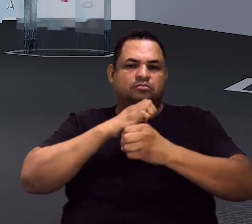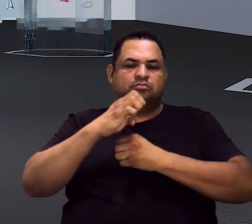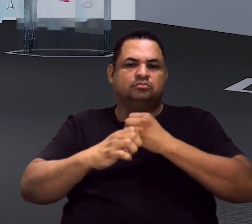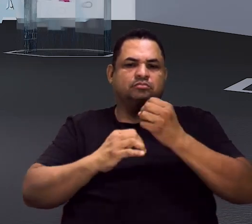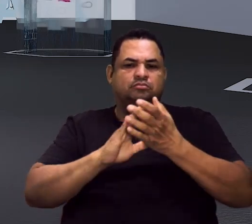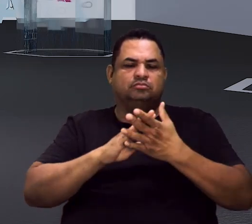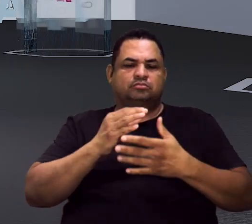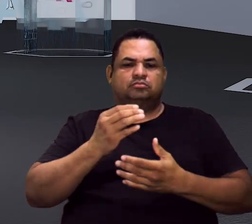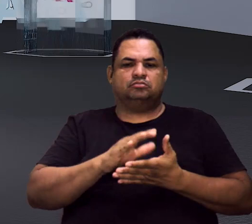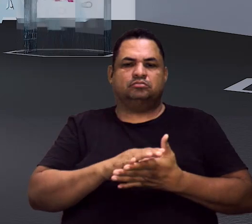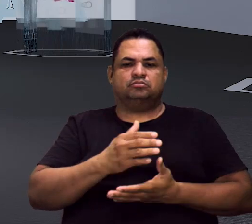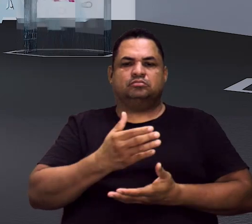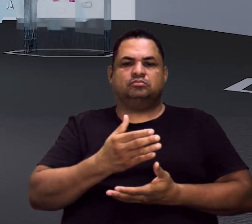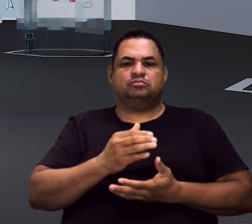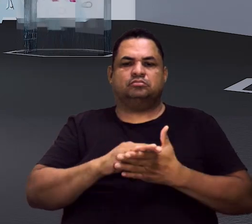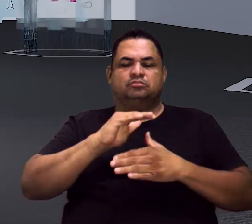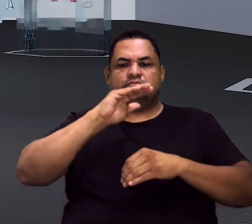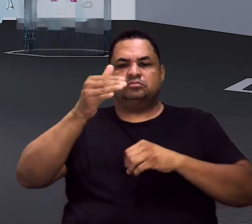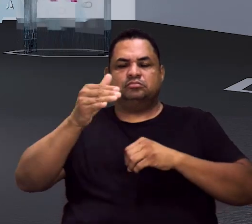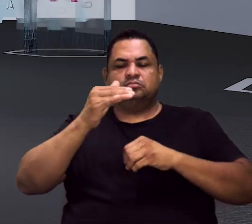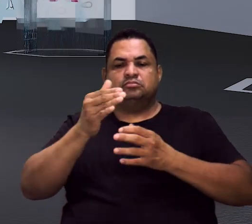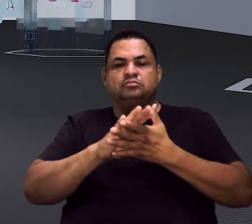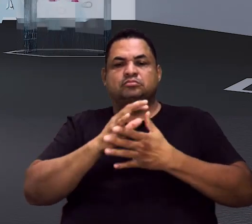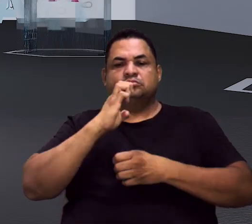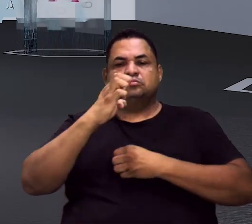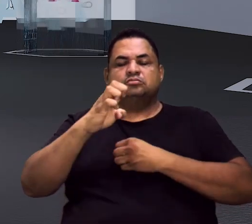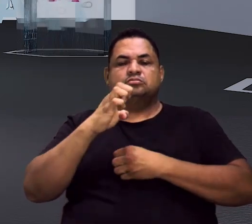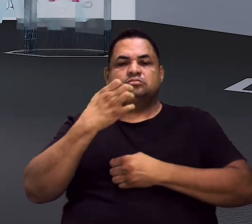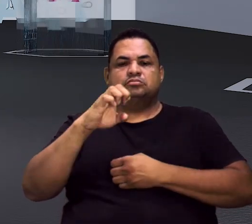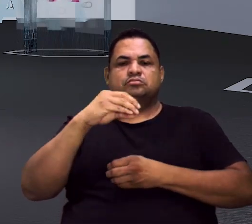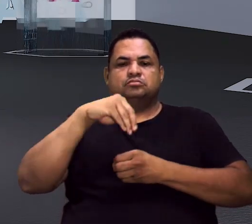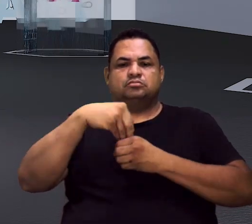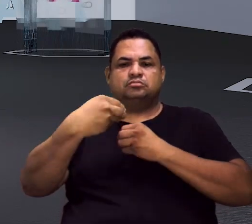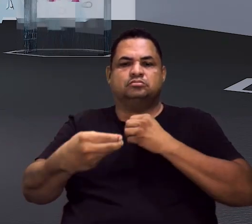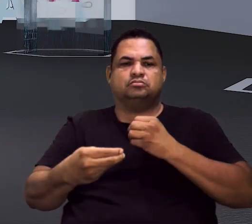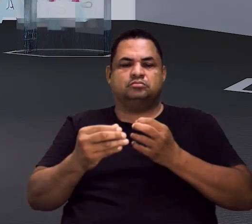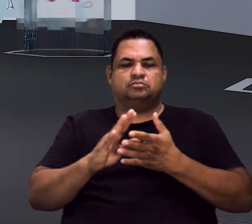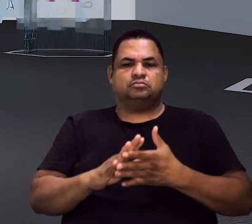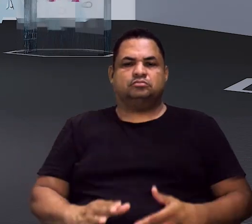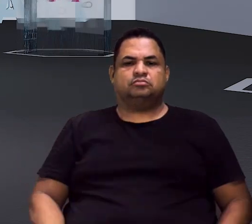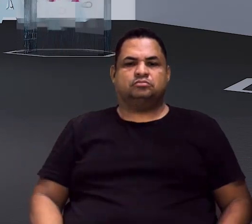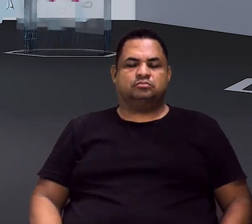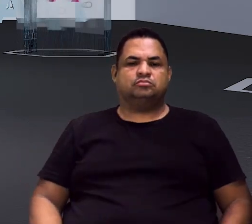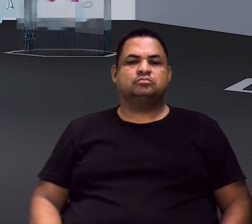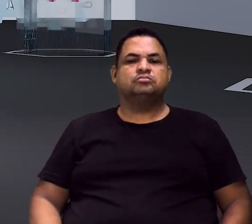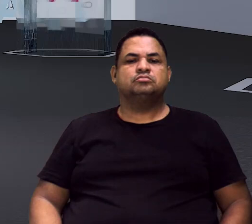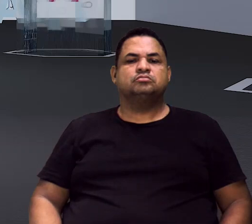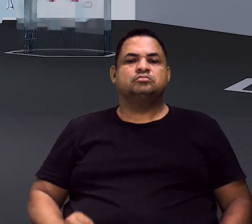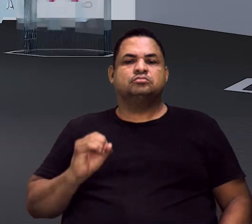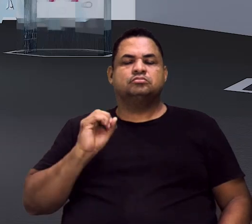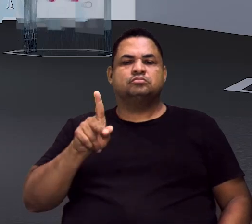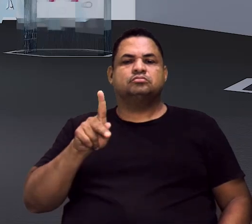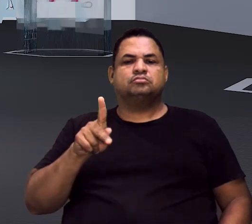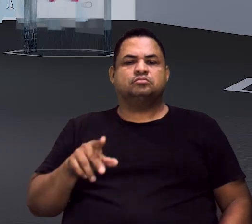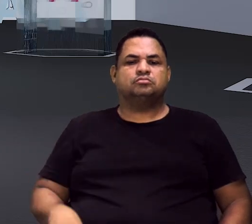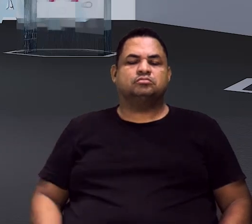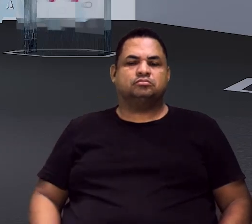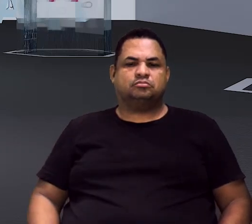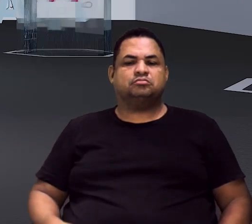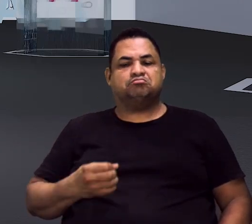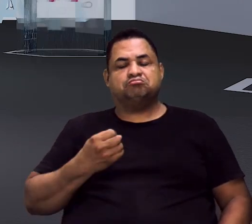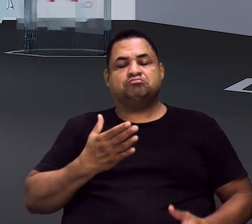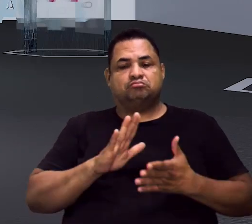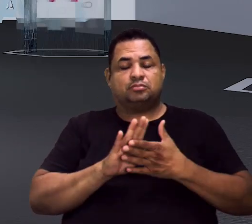a esse nível eletrônico, o subnível mais externo, e assim sucessivamente, ok? Esperamos